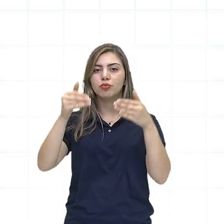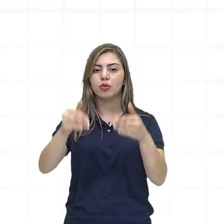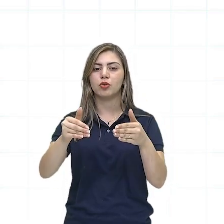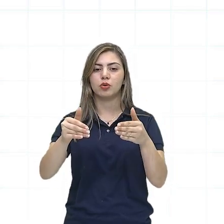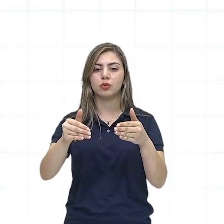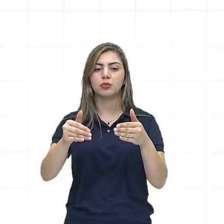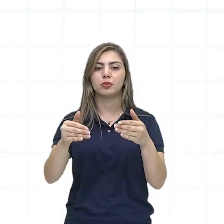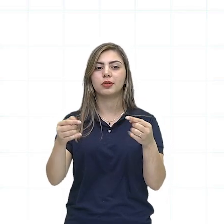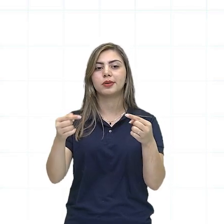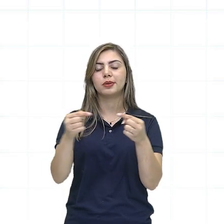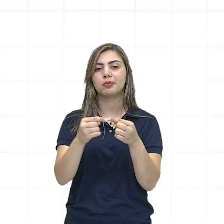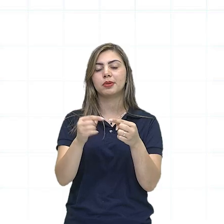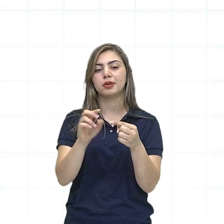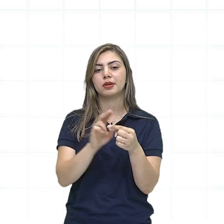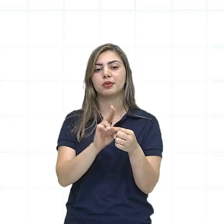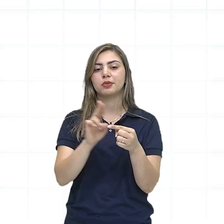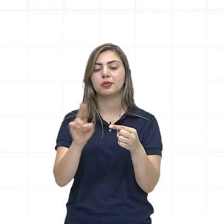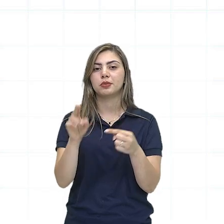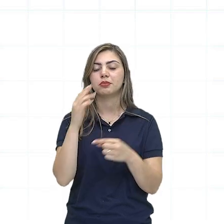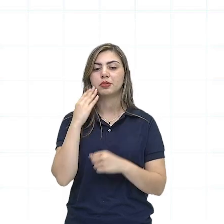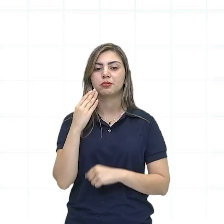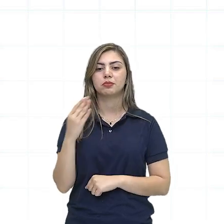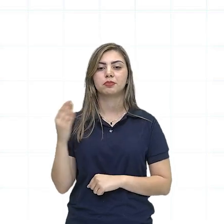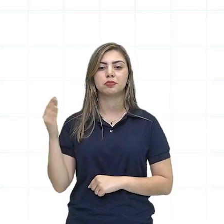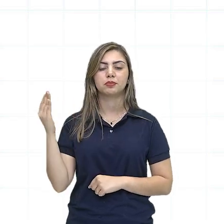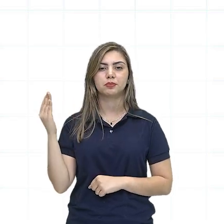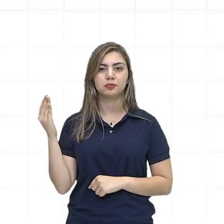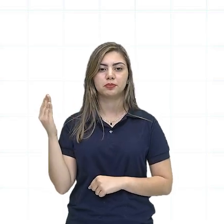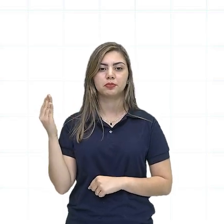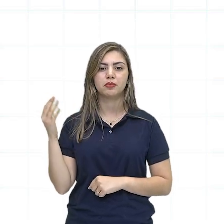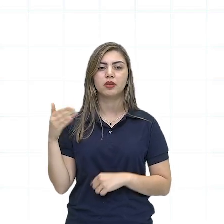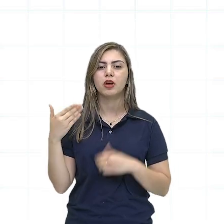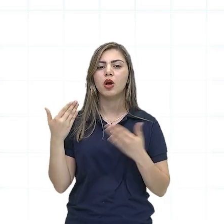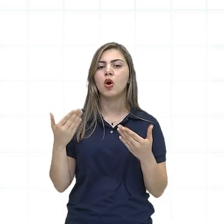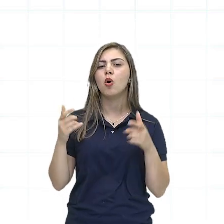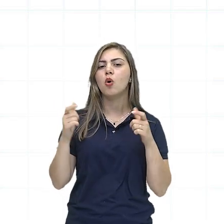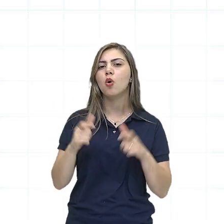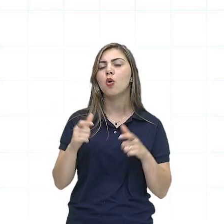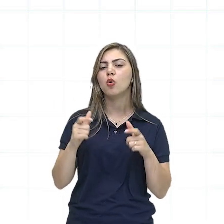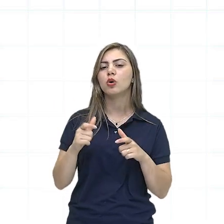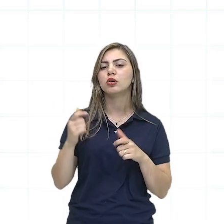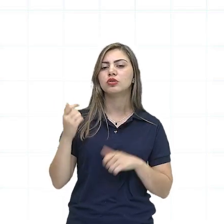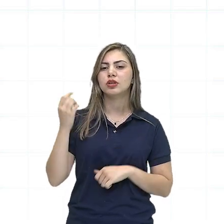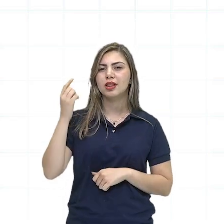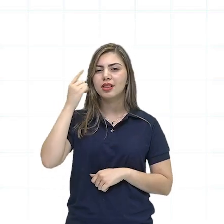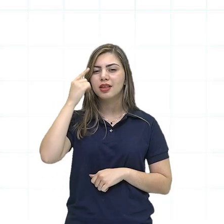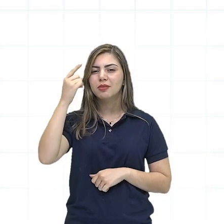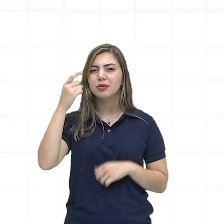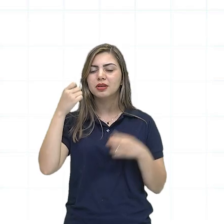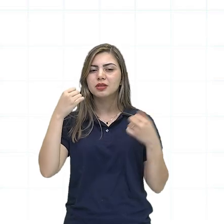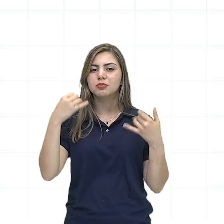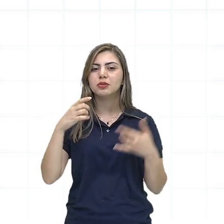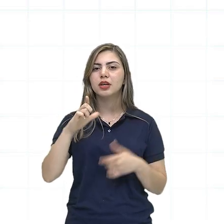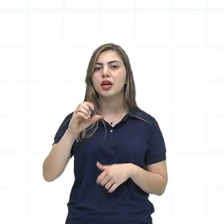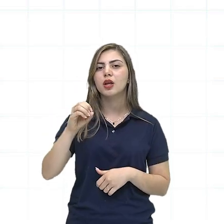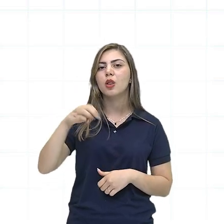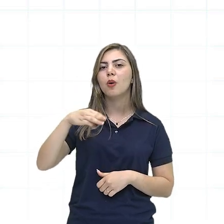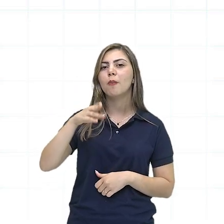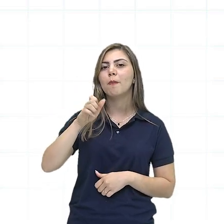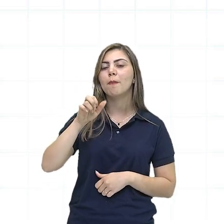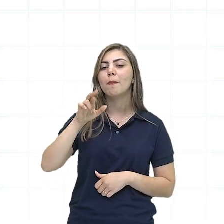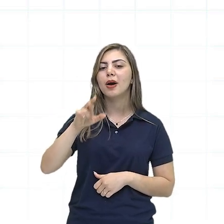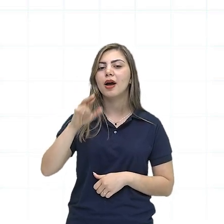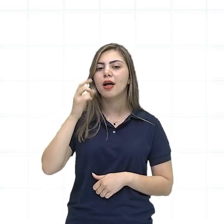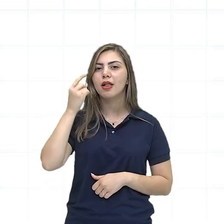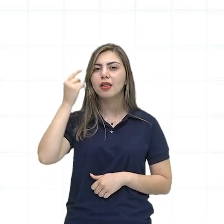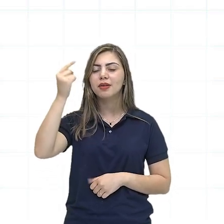uma hiperlordose lombar. Onde fica a região lombar, professora? Lembra que eu falei para vocês? Aqui, ó, as